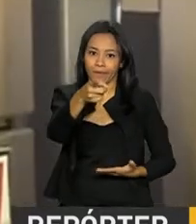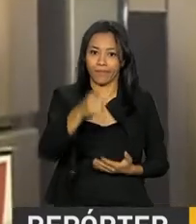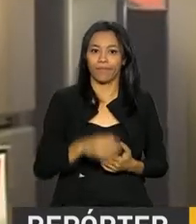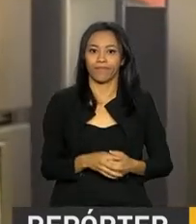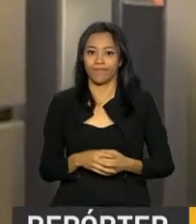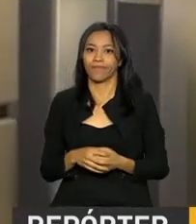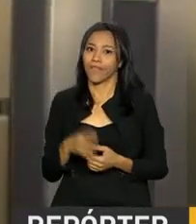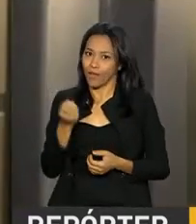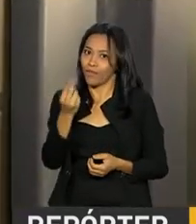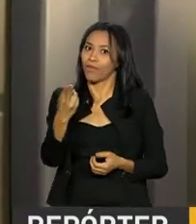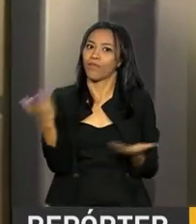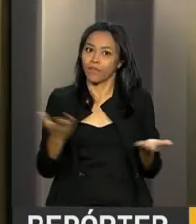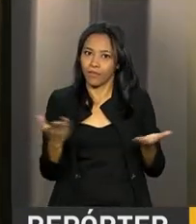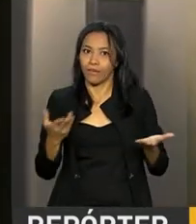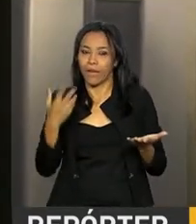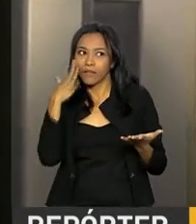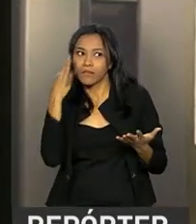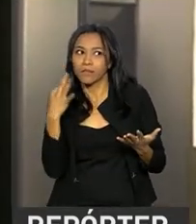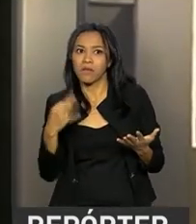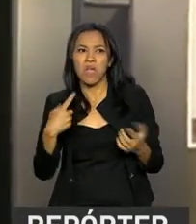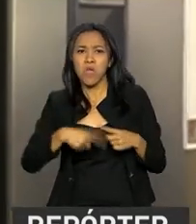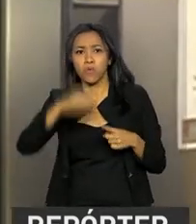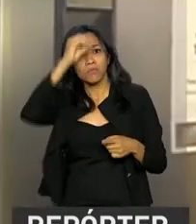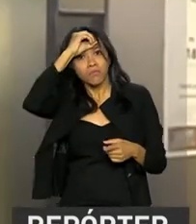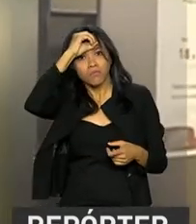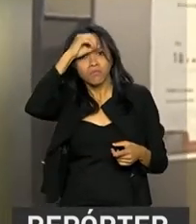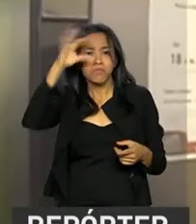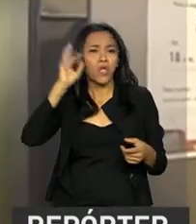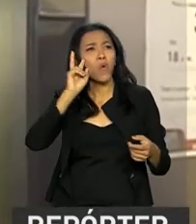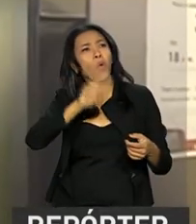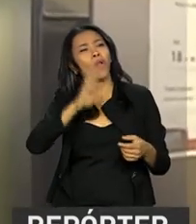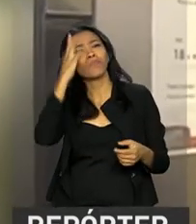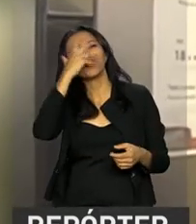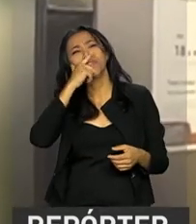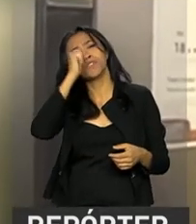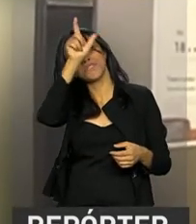visar mais nessas coisas. Porque eu não sabia, porque eu sempre olho pela beleza.